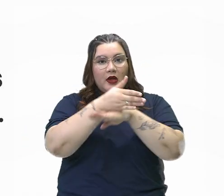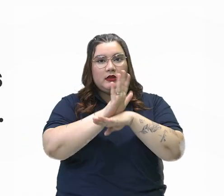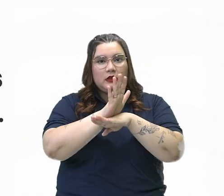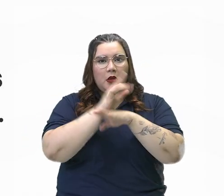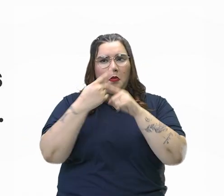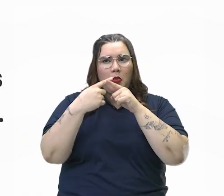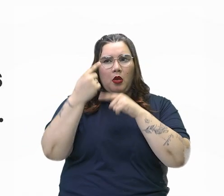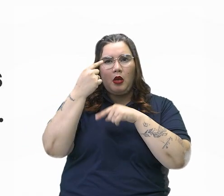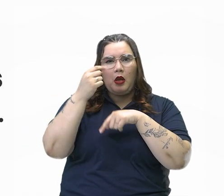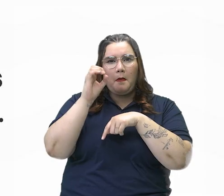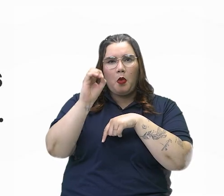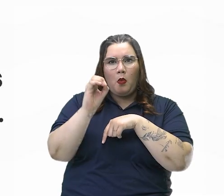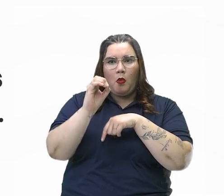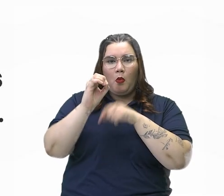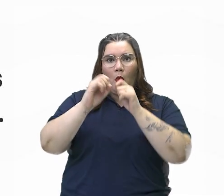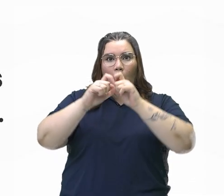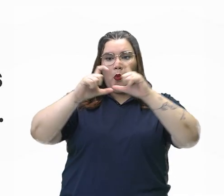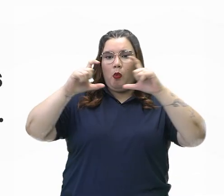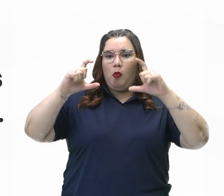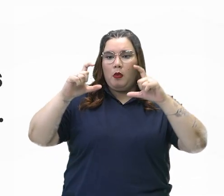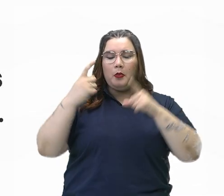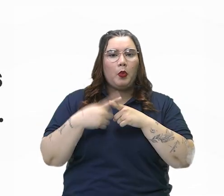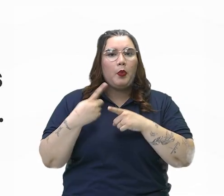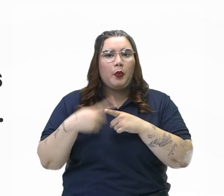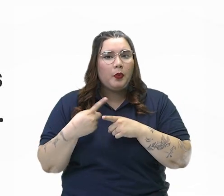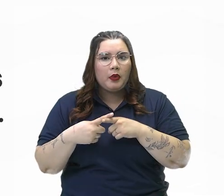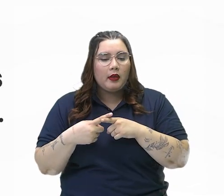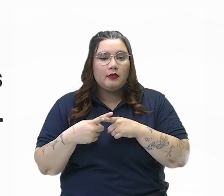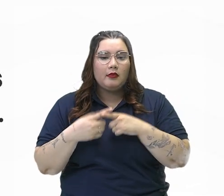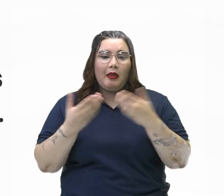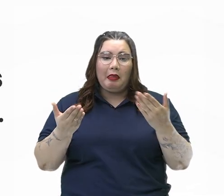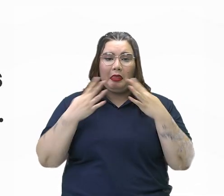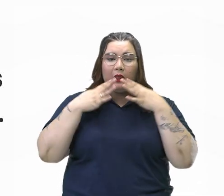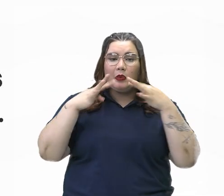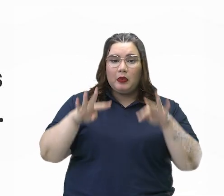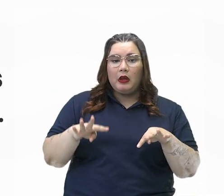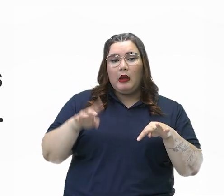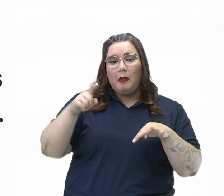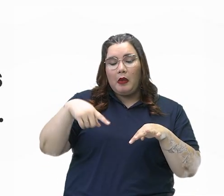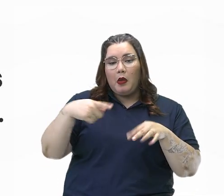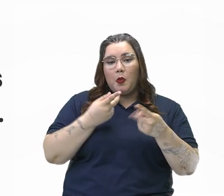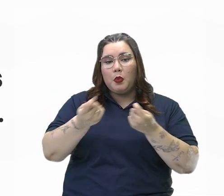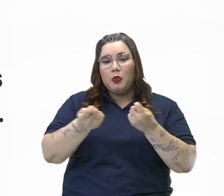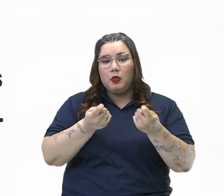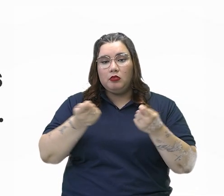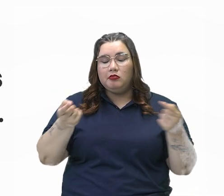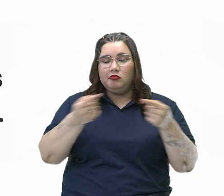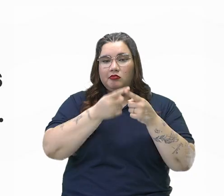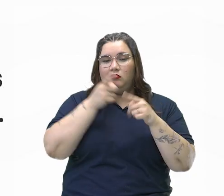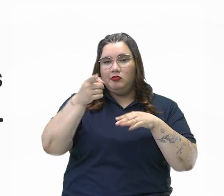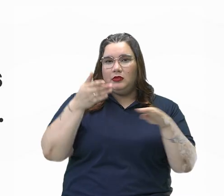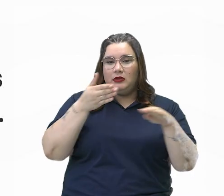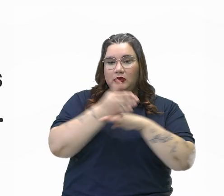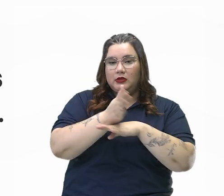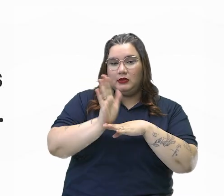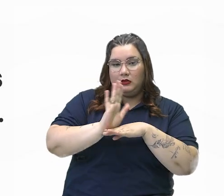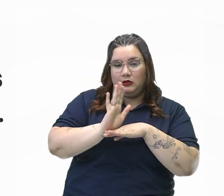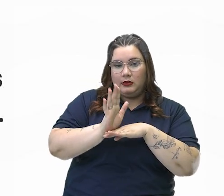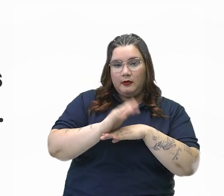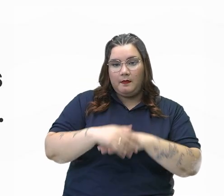uma curiosidade. Uma situação comum do controle das pupilas é quando você vai ao